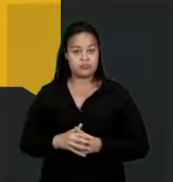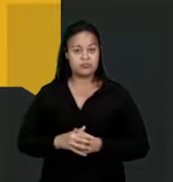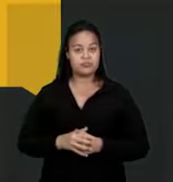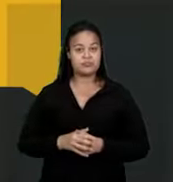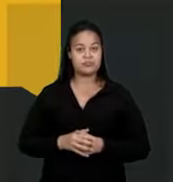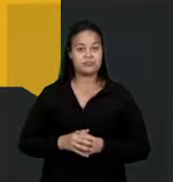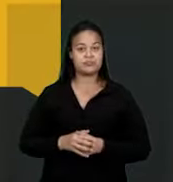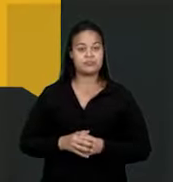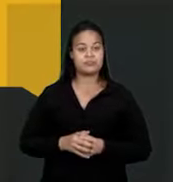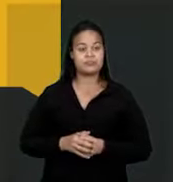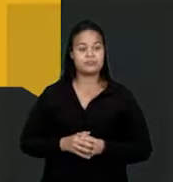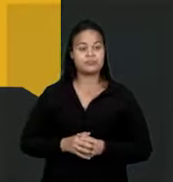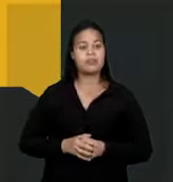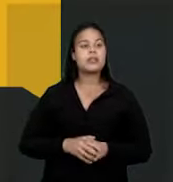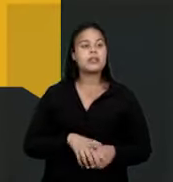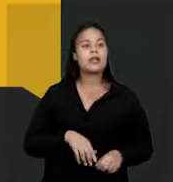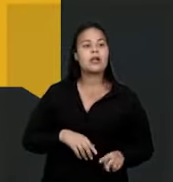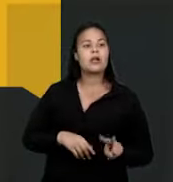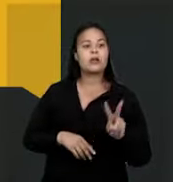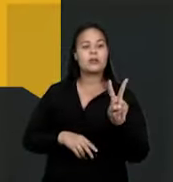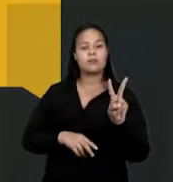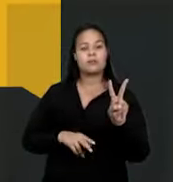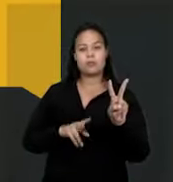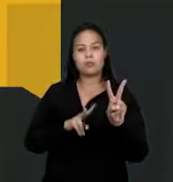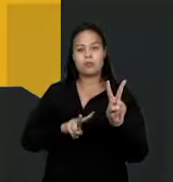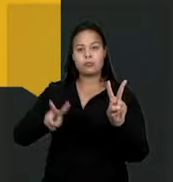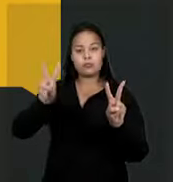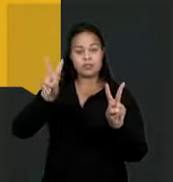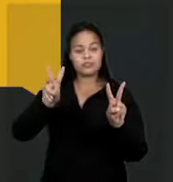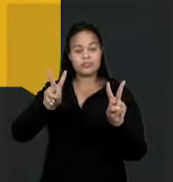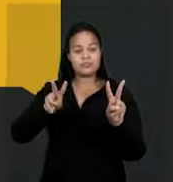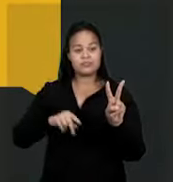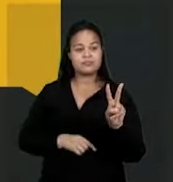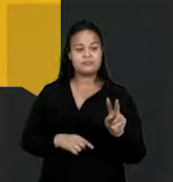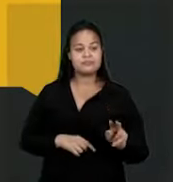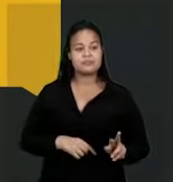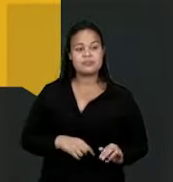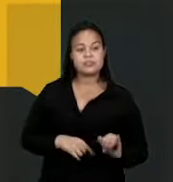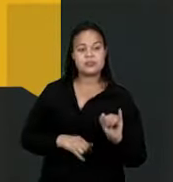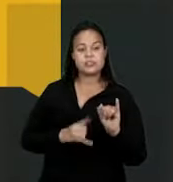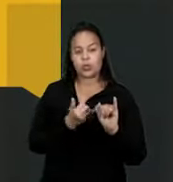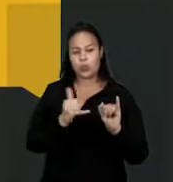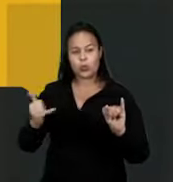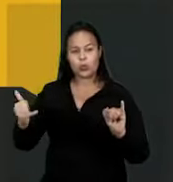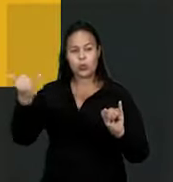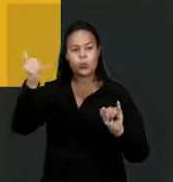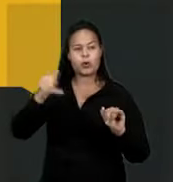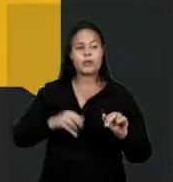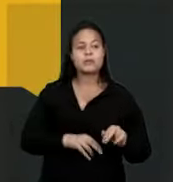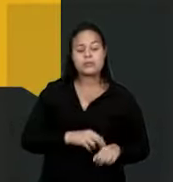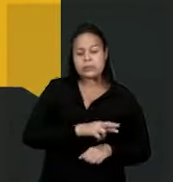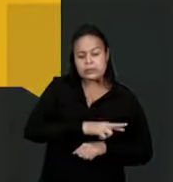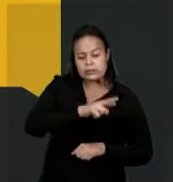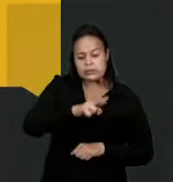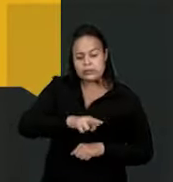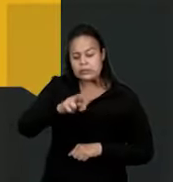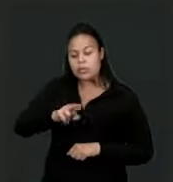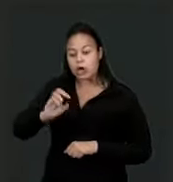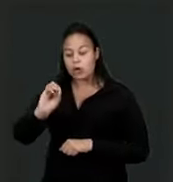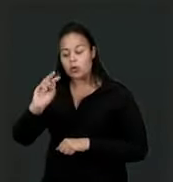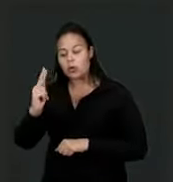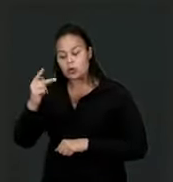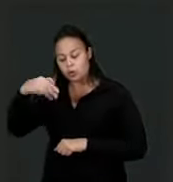o volt, para corrente elétrica vimos também que é o ampere e para resistência elétrica é o ohm.